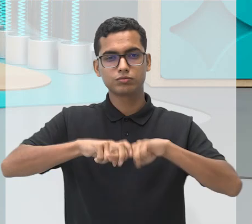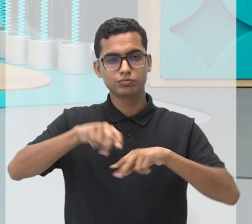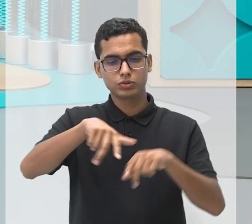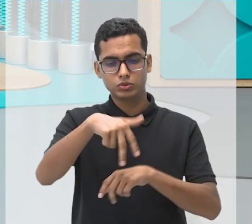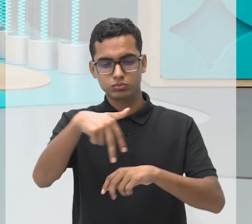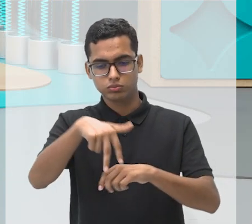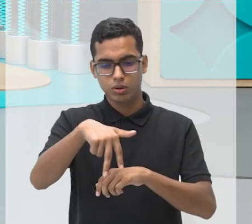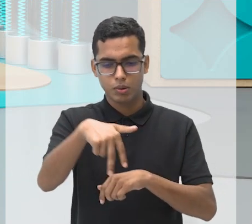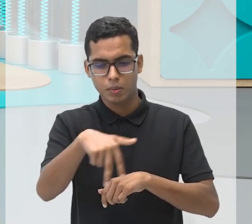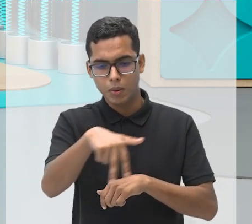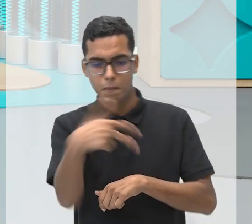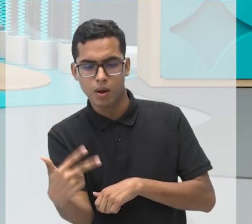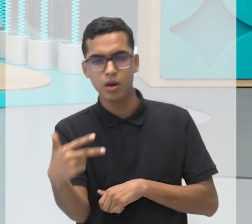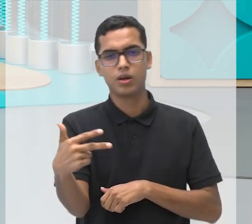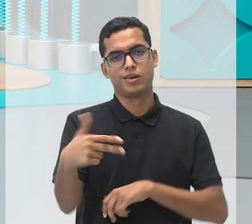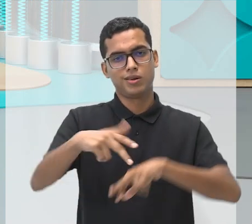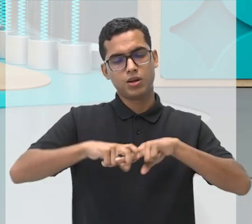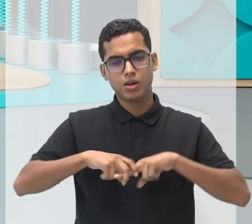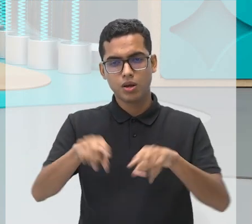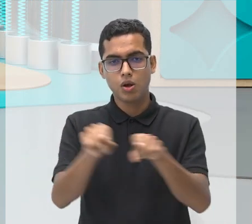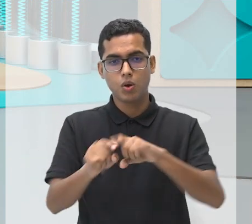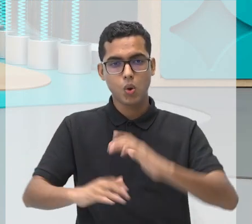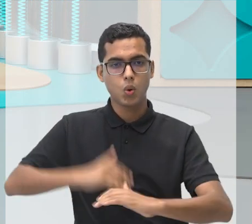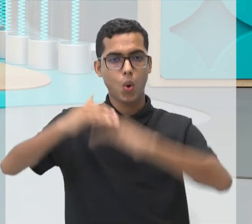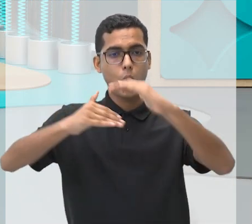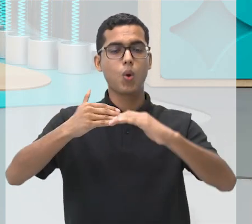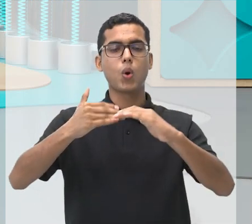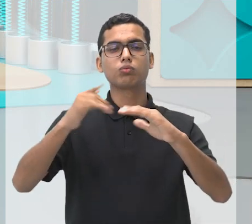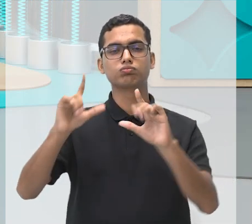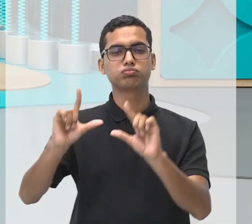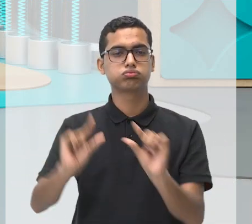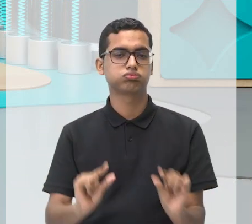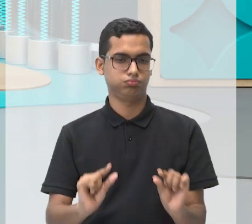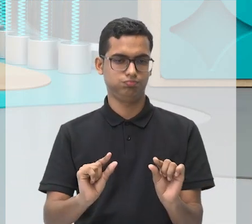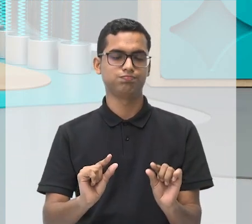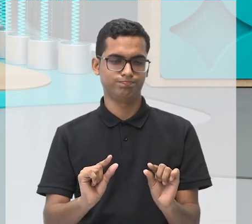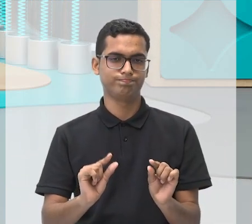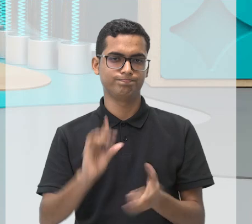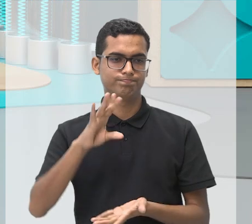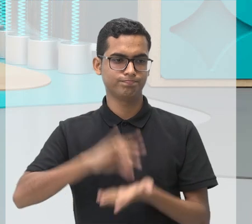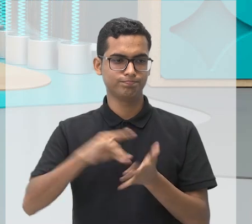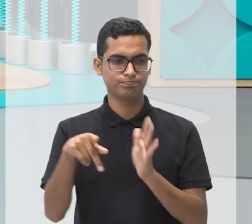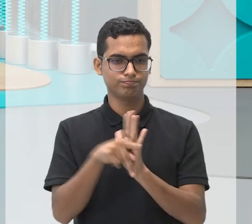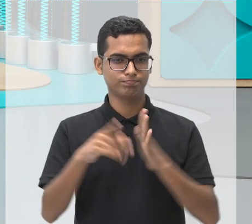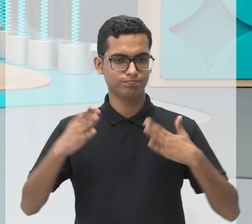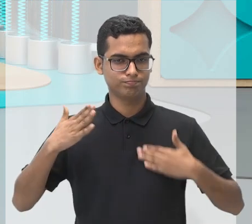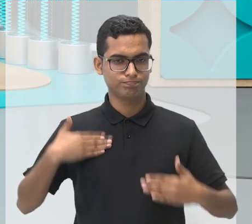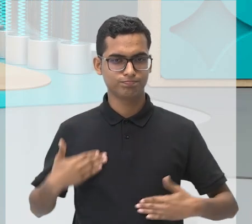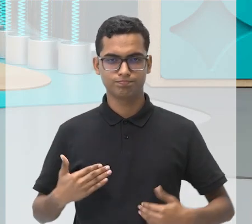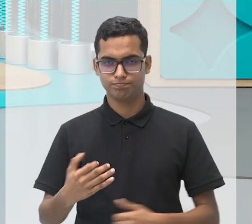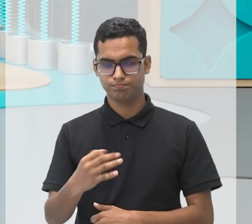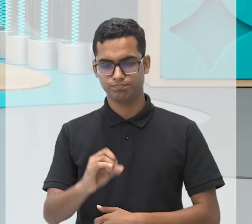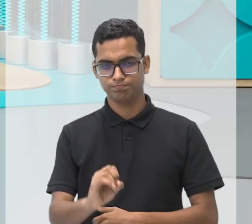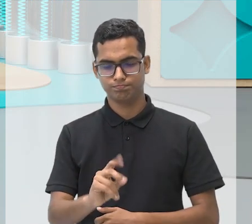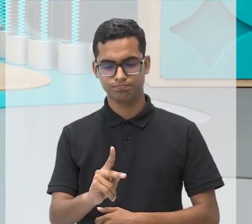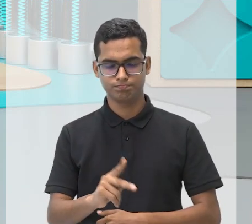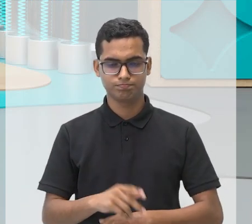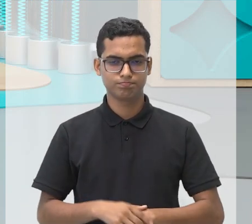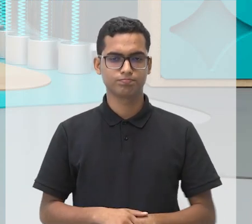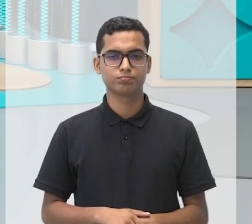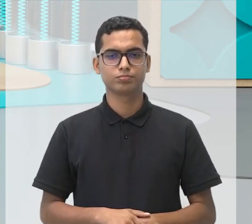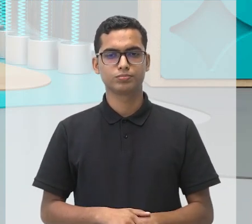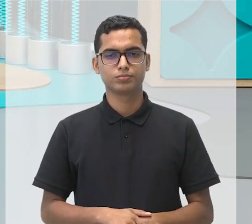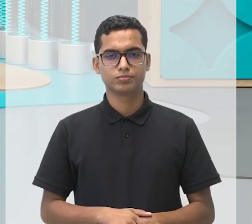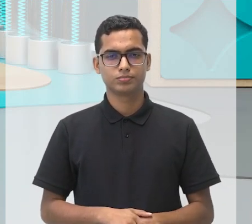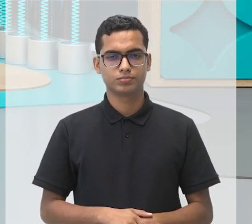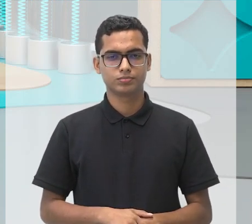porque perdem aí um pouco do desenvolvimento dessa característica, dessa capacidade física. Bom, então, essa é